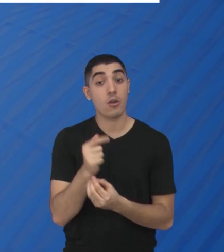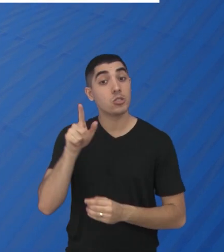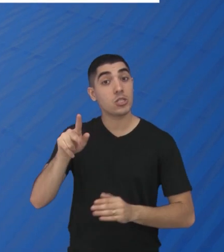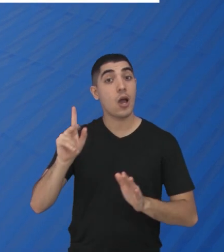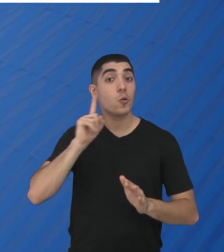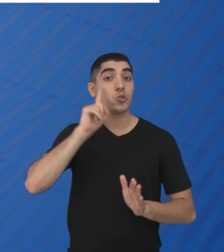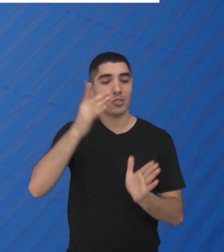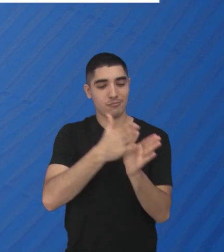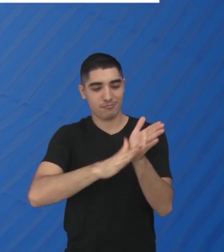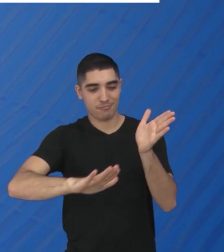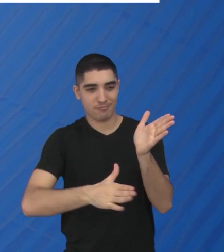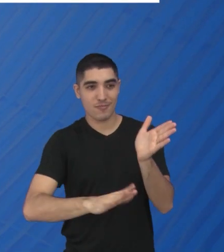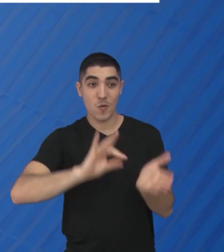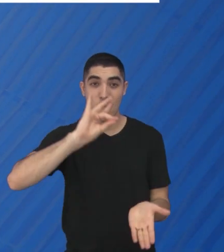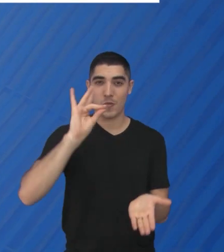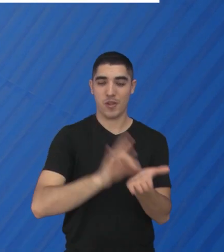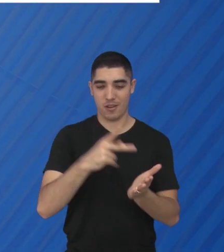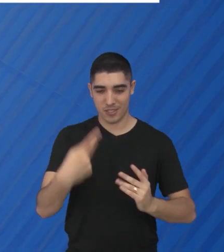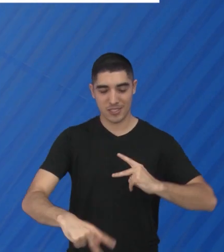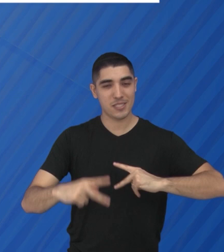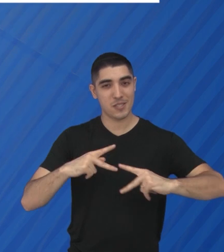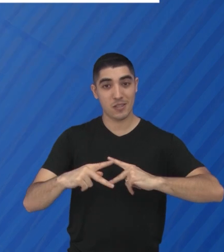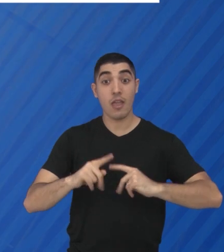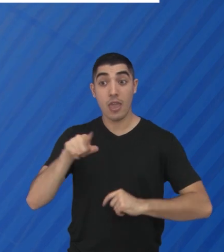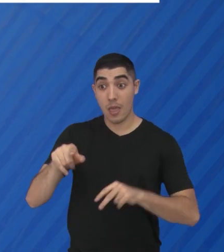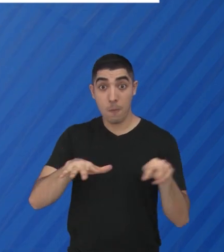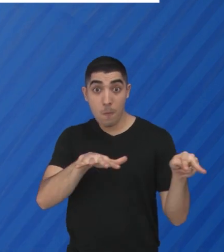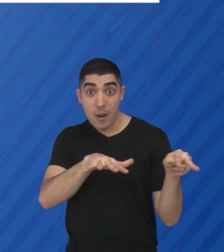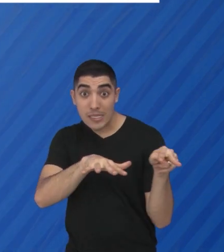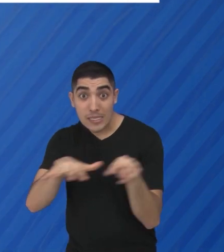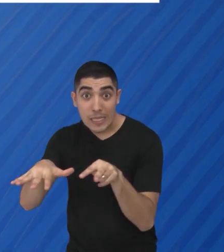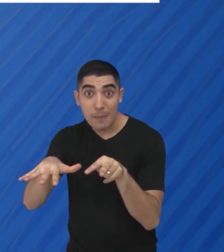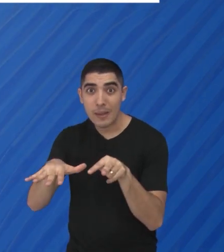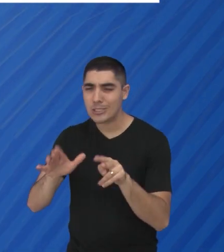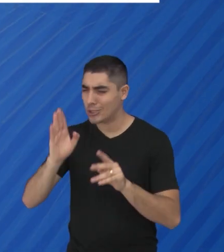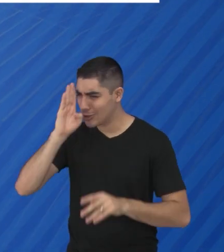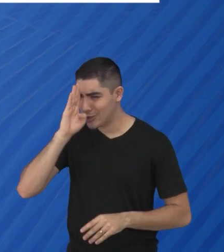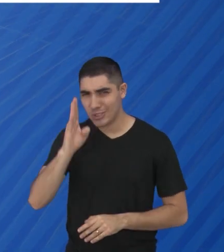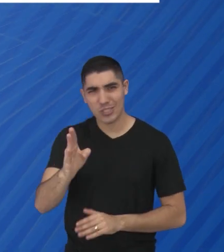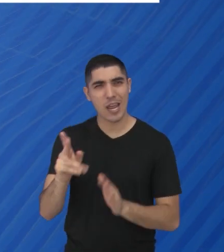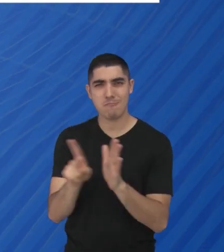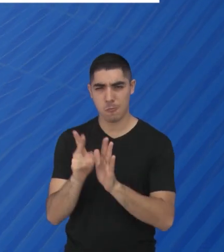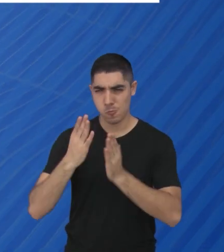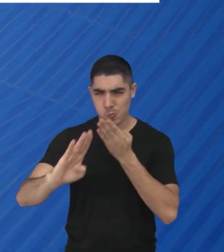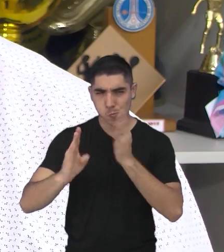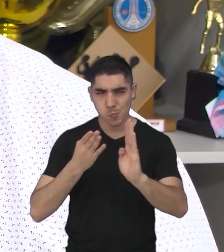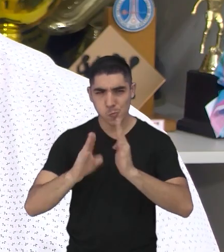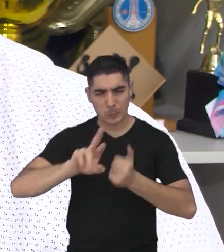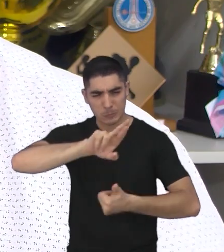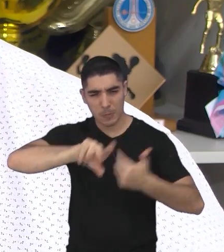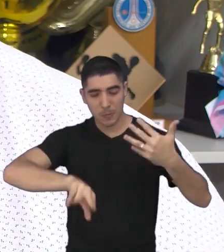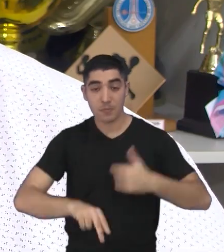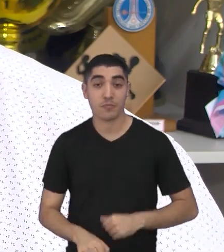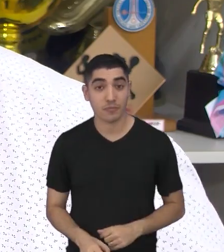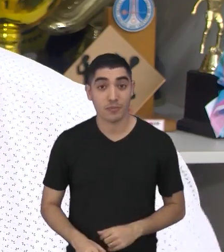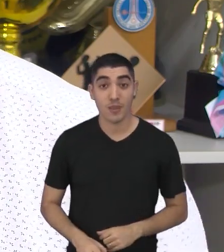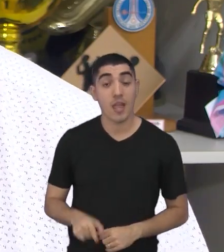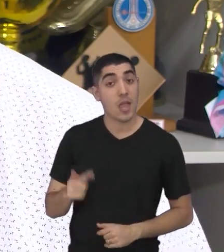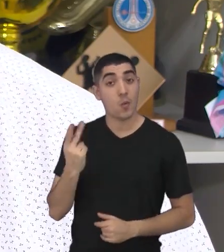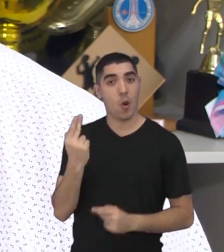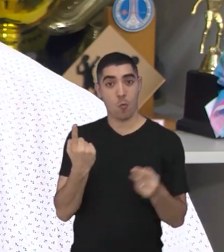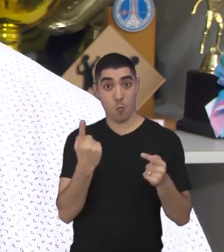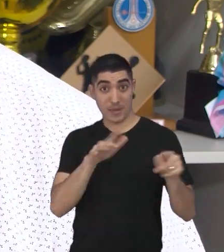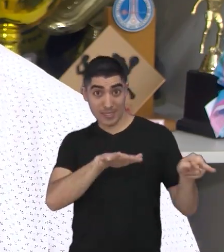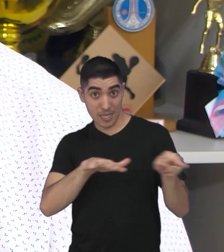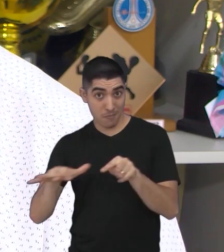evento foi incluído no calendário oficial da cidade e será uma semana inteira de atividades. Dentro de vários